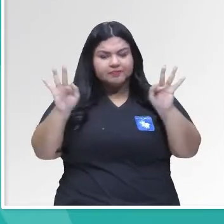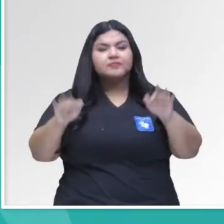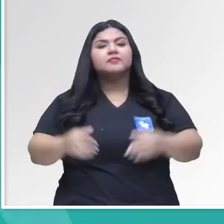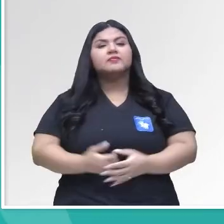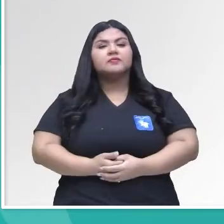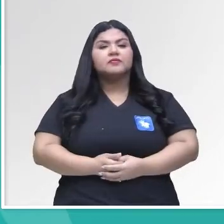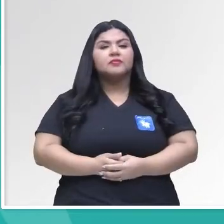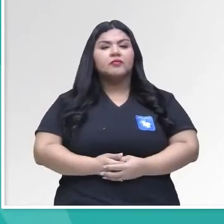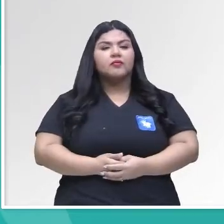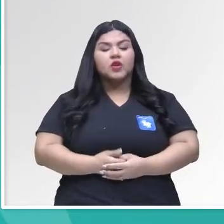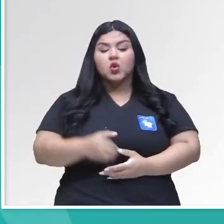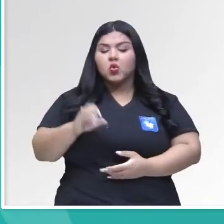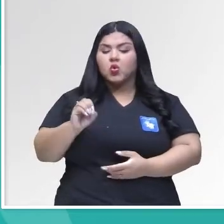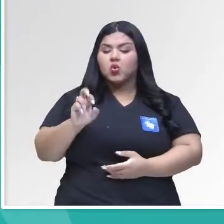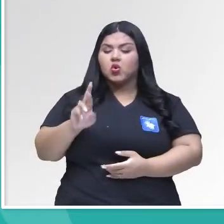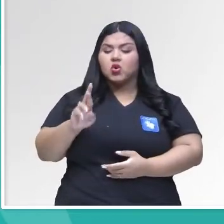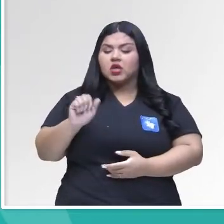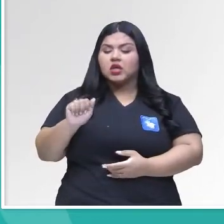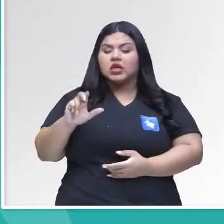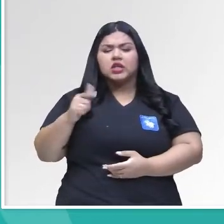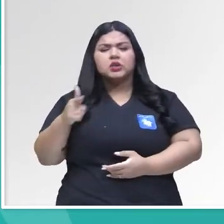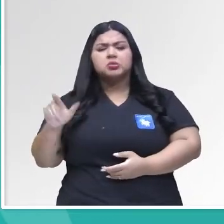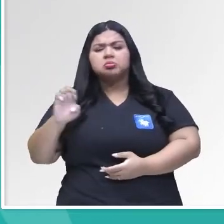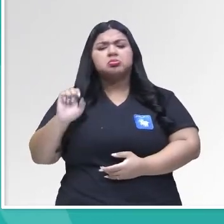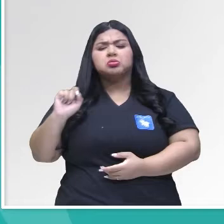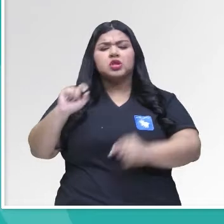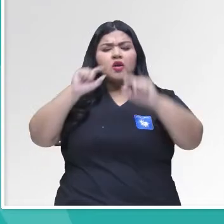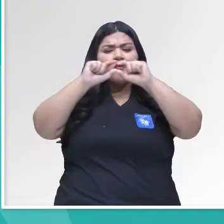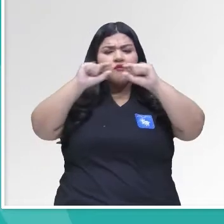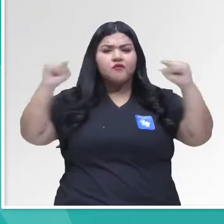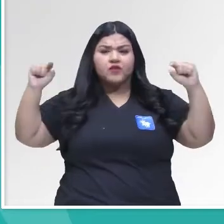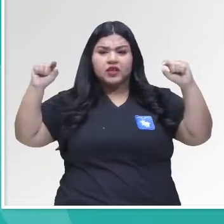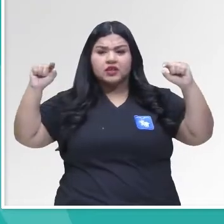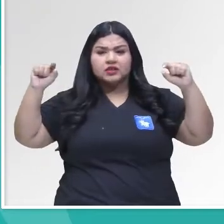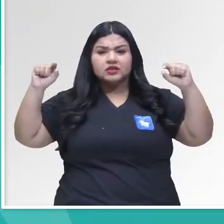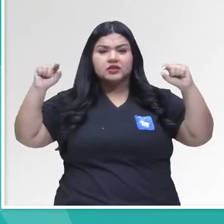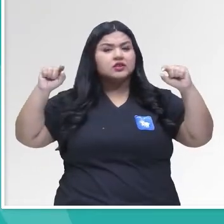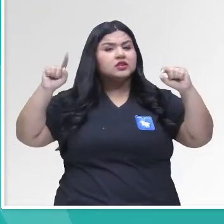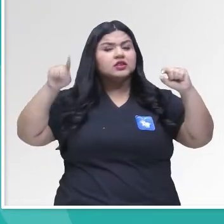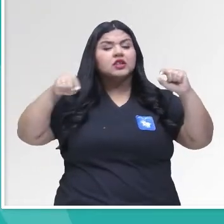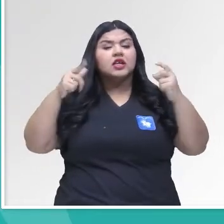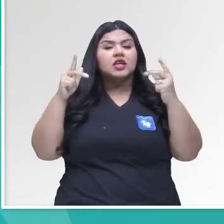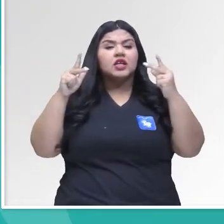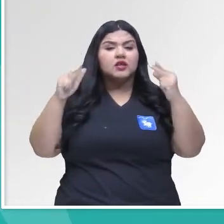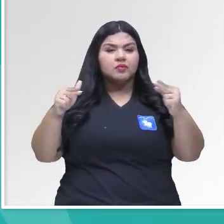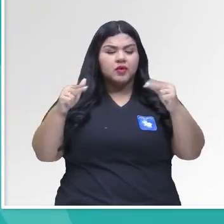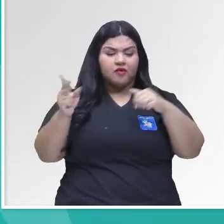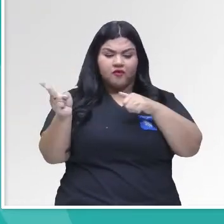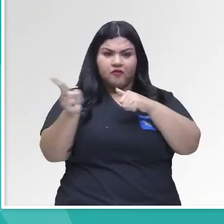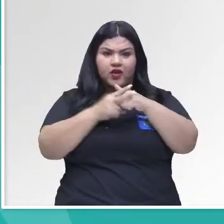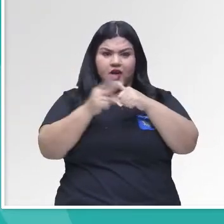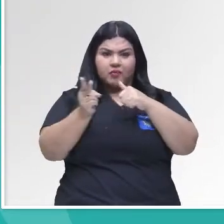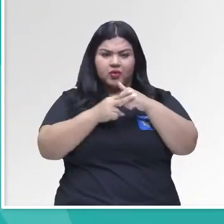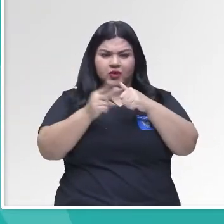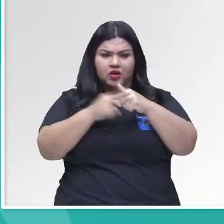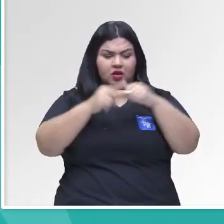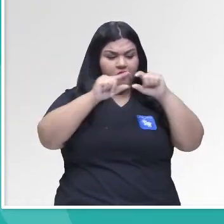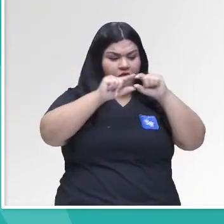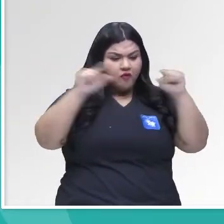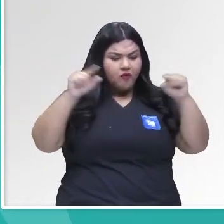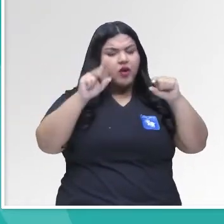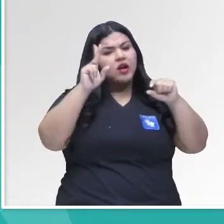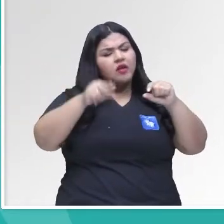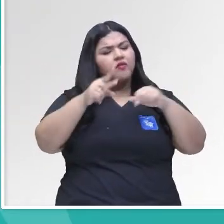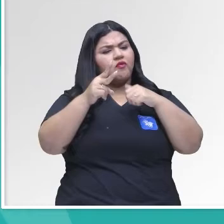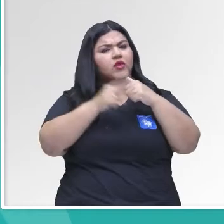é isso? Não é assim que nós aprendemos? O que é uma oração na língua portuguesa? Oração é igual ao verbo. Assim que nós